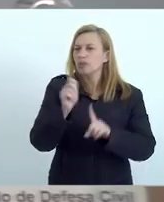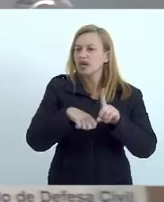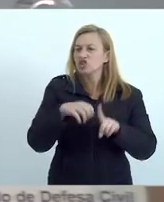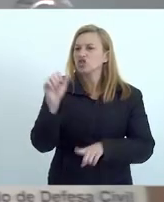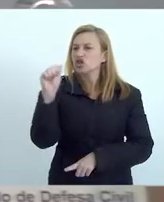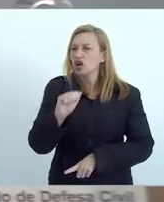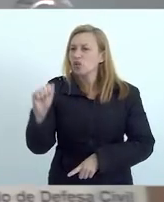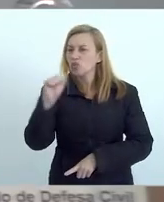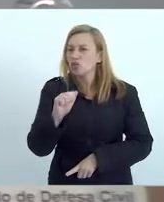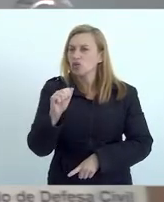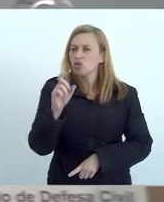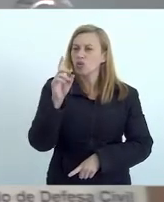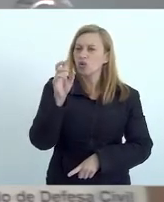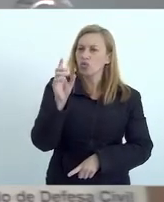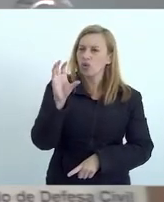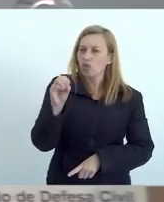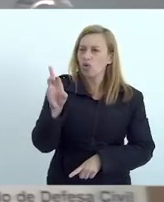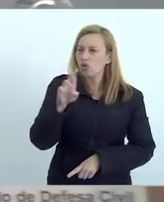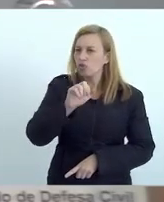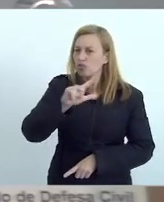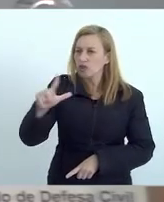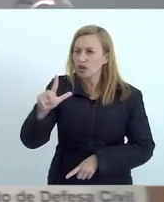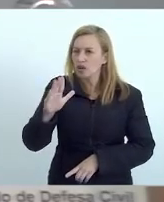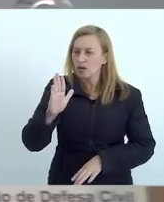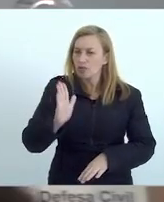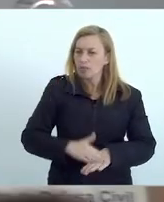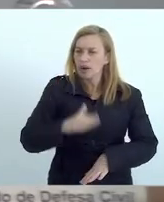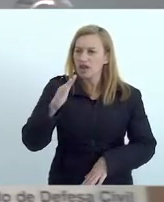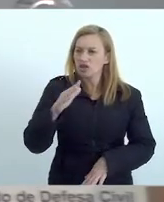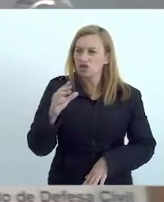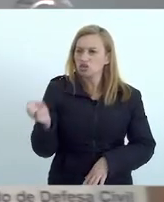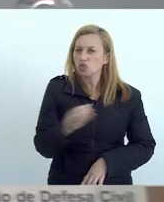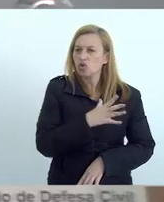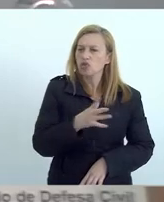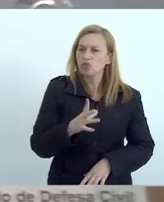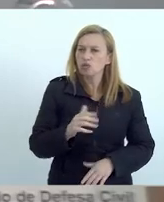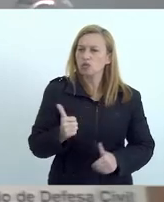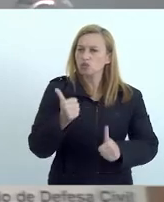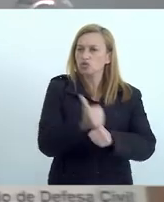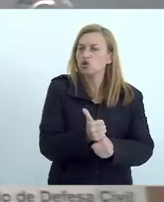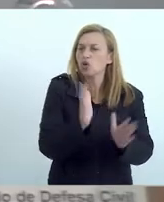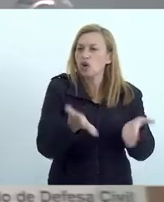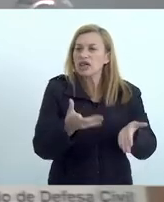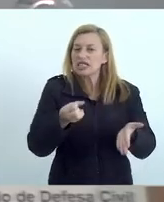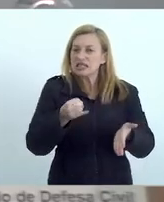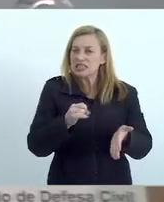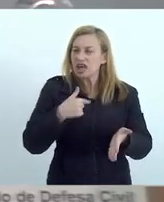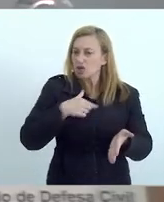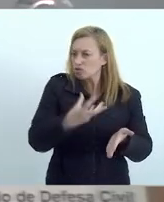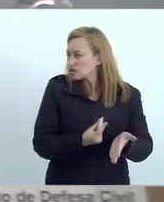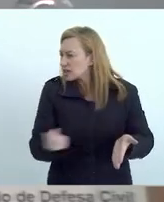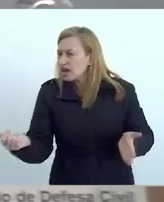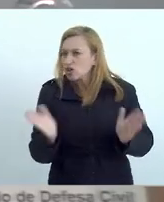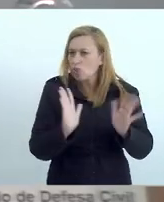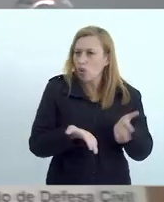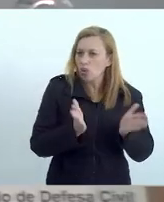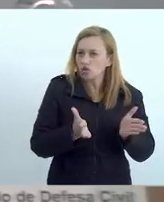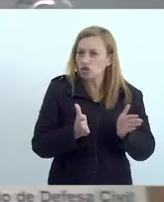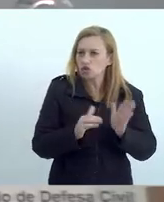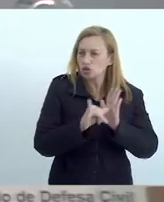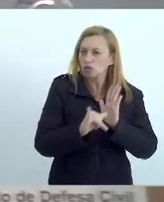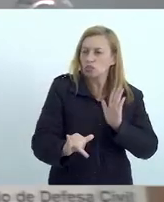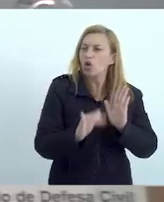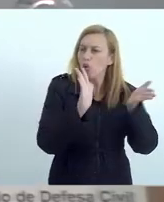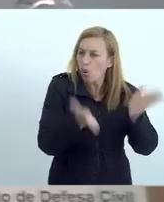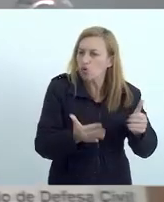e o Coronel mais moderno promovido pode assumir hoje Se eu for exonerado hoje em boletim extraordinário